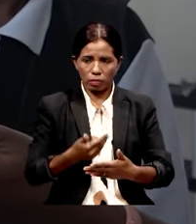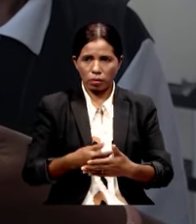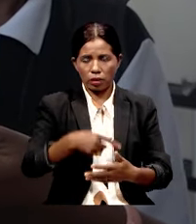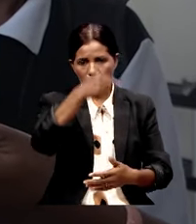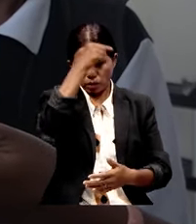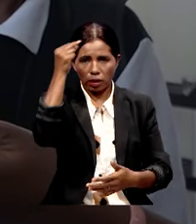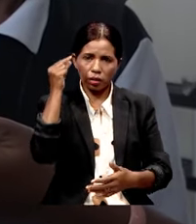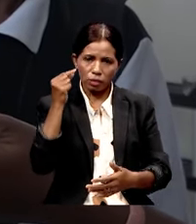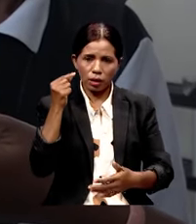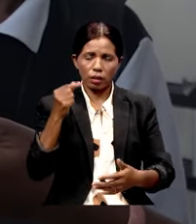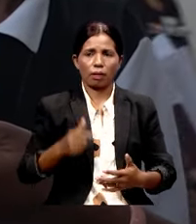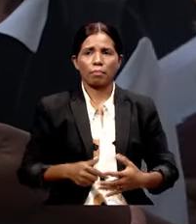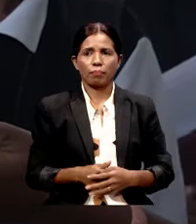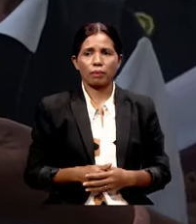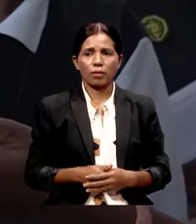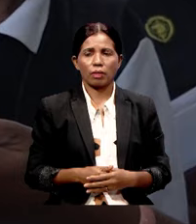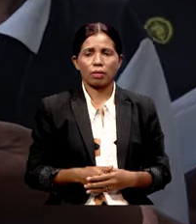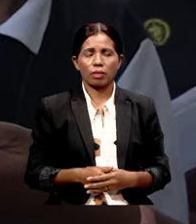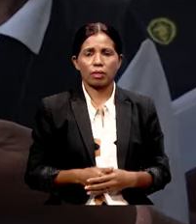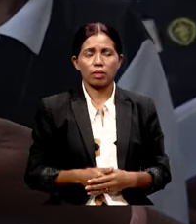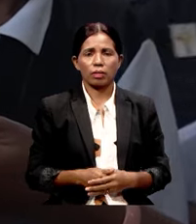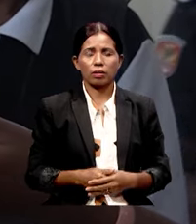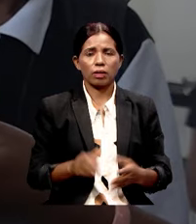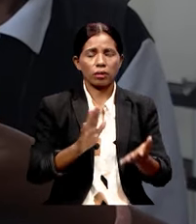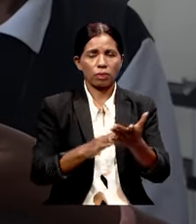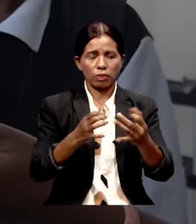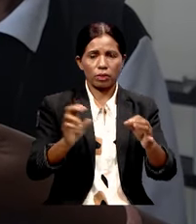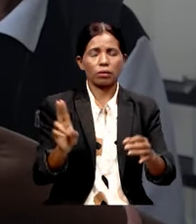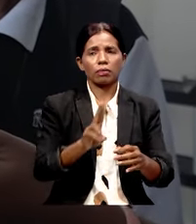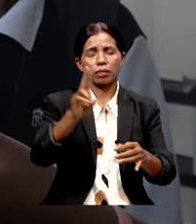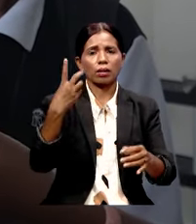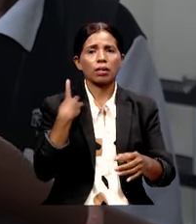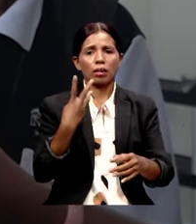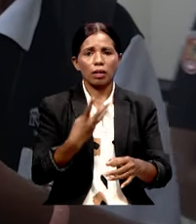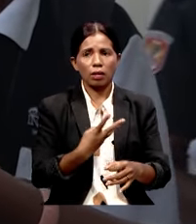ka ramata estudio universidade e itanian